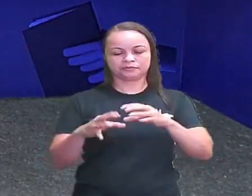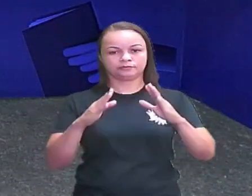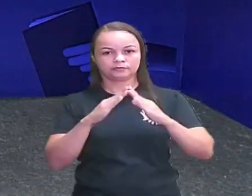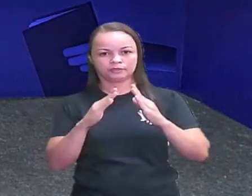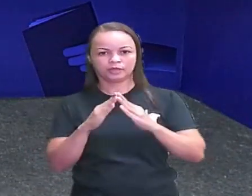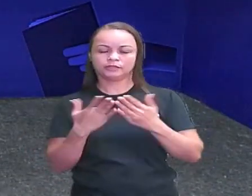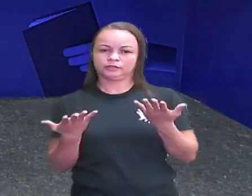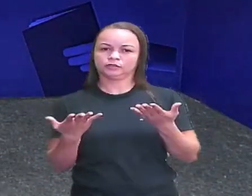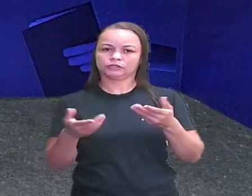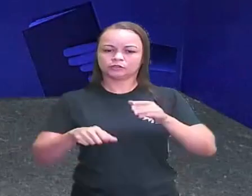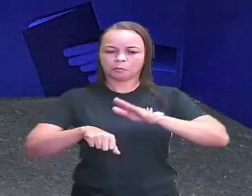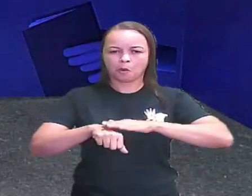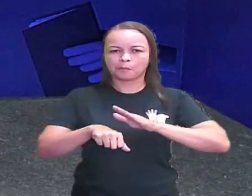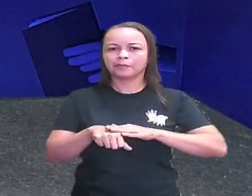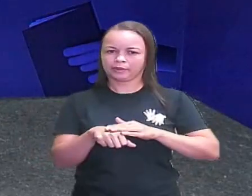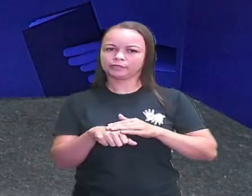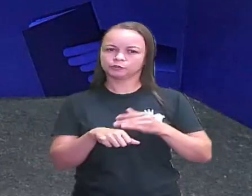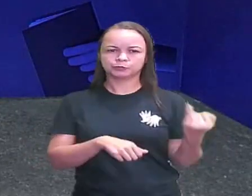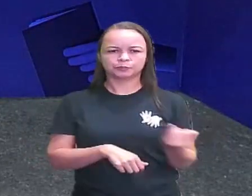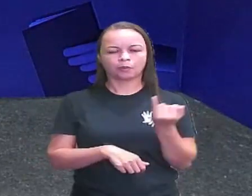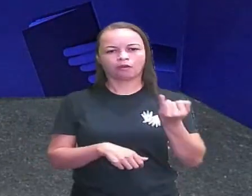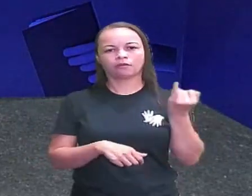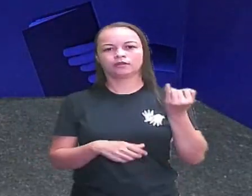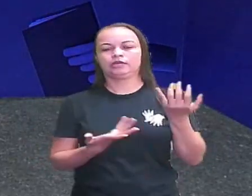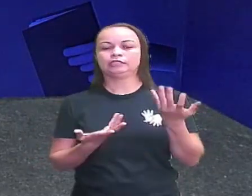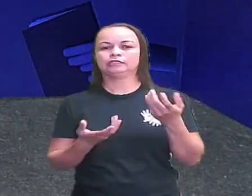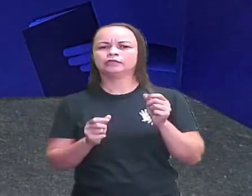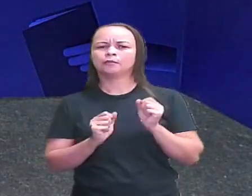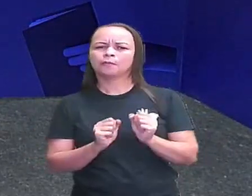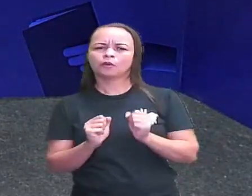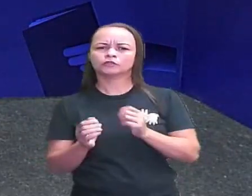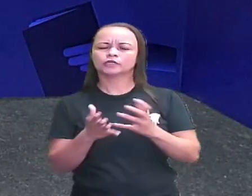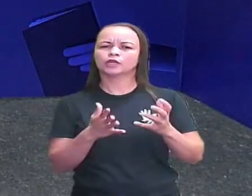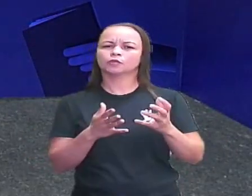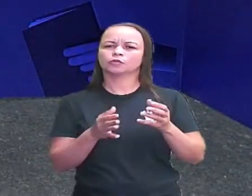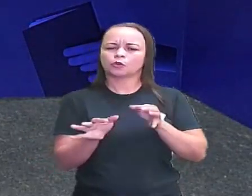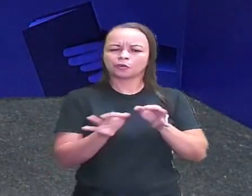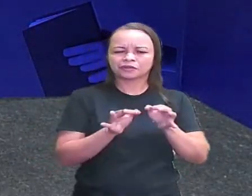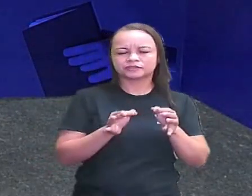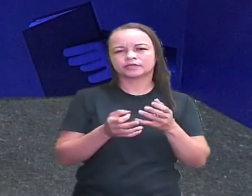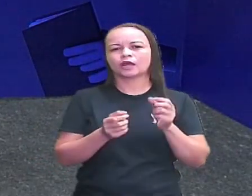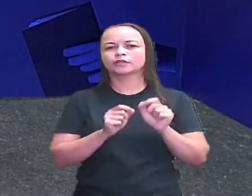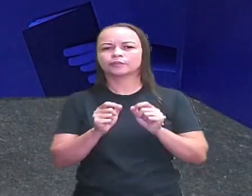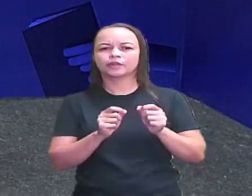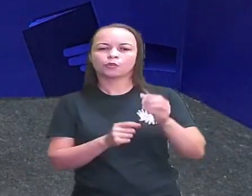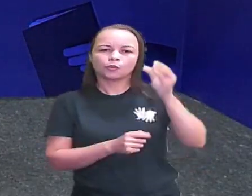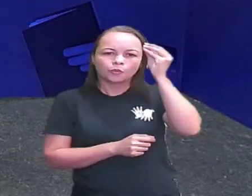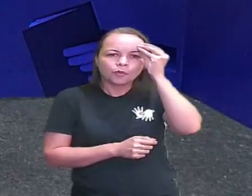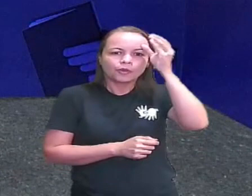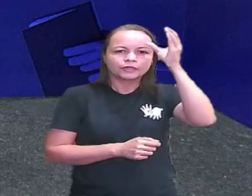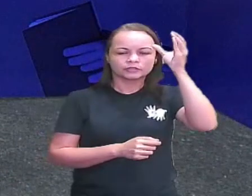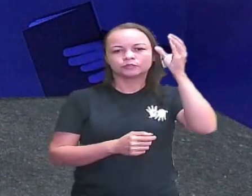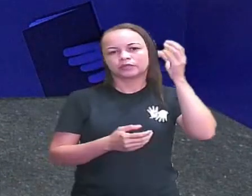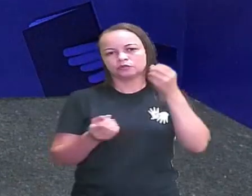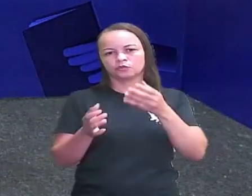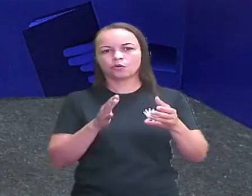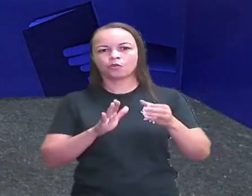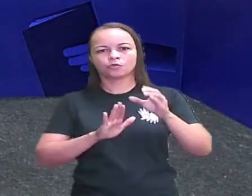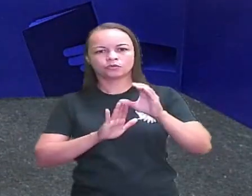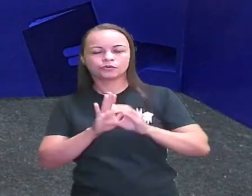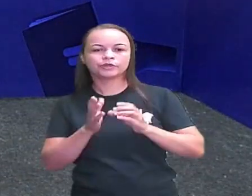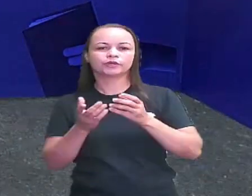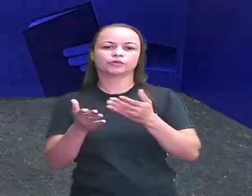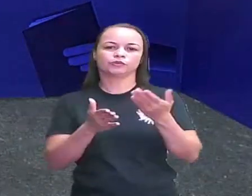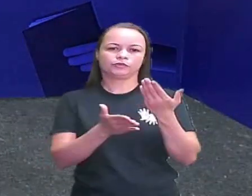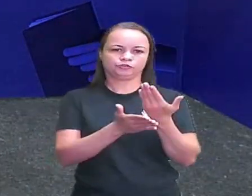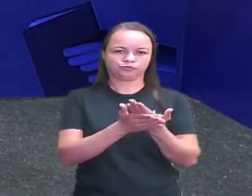precioso, né, em que podemos de alguma maneira articular os conhecimentos com o currículo, né, escolar, mas